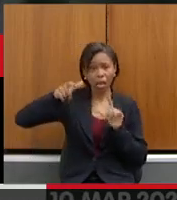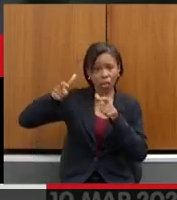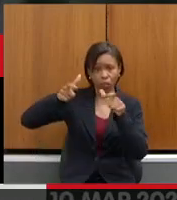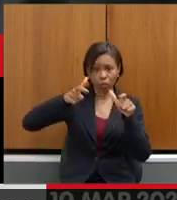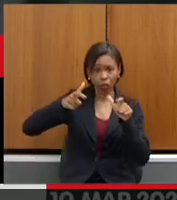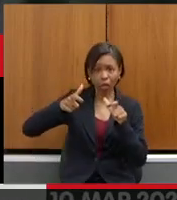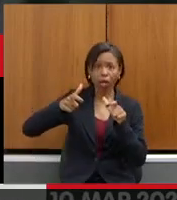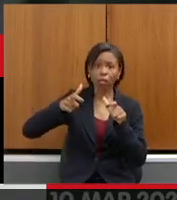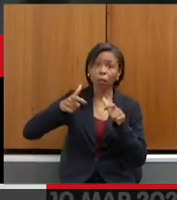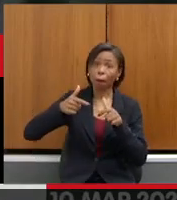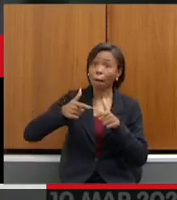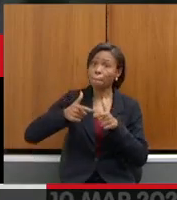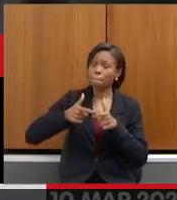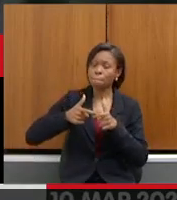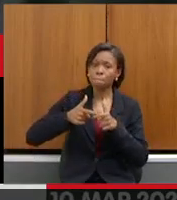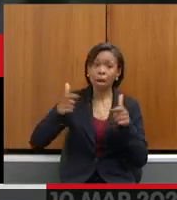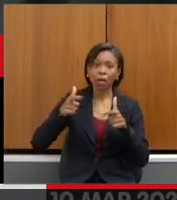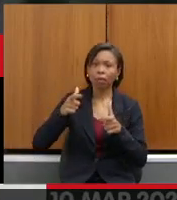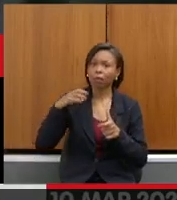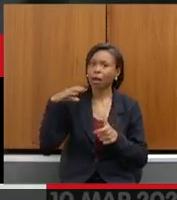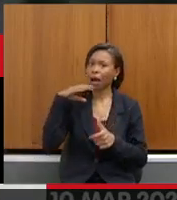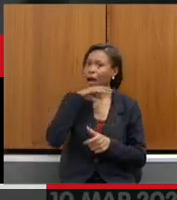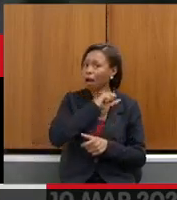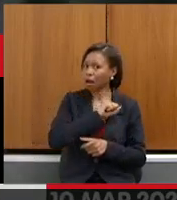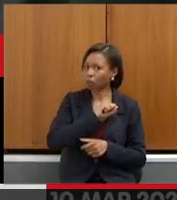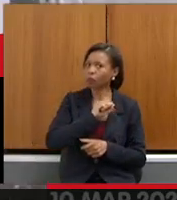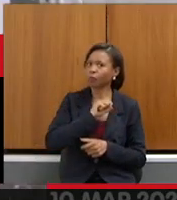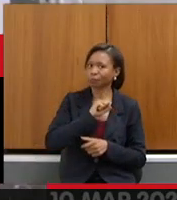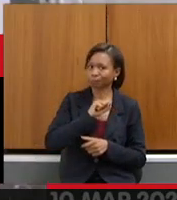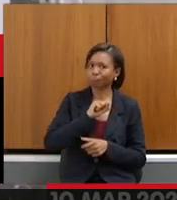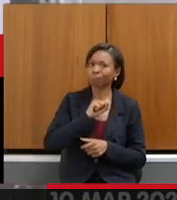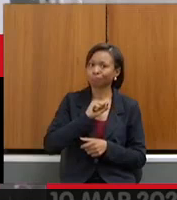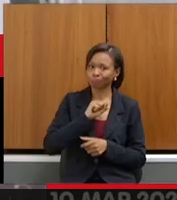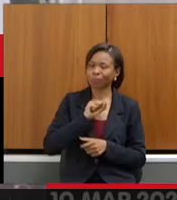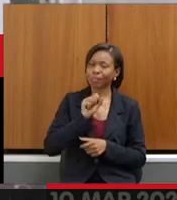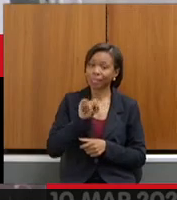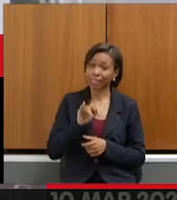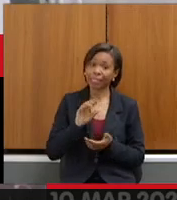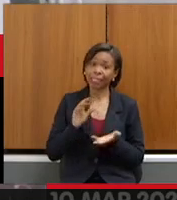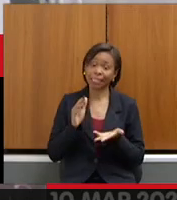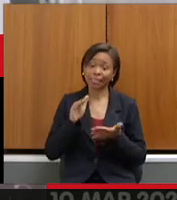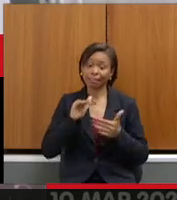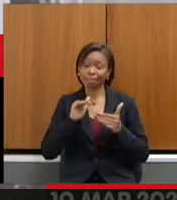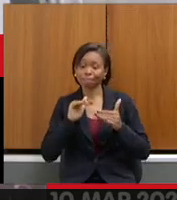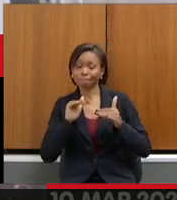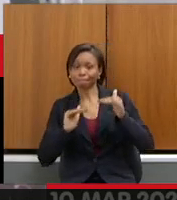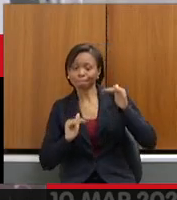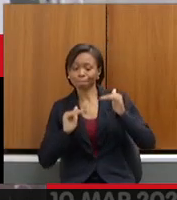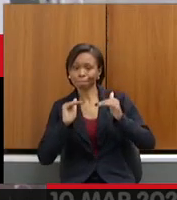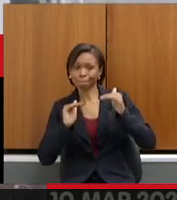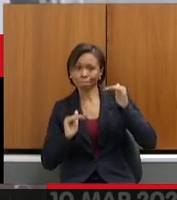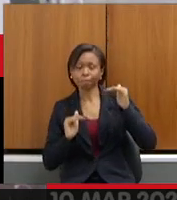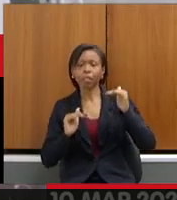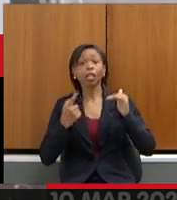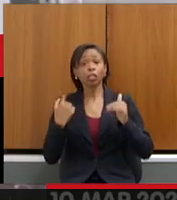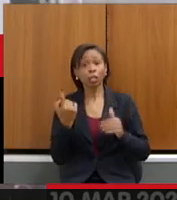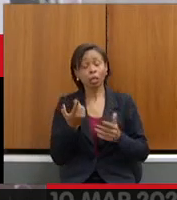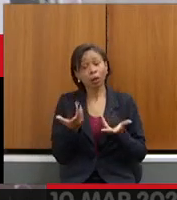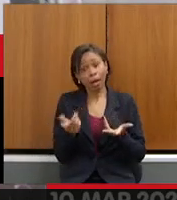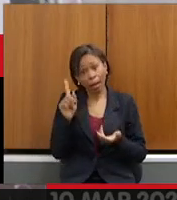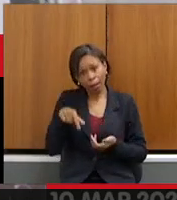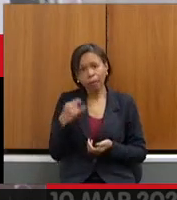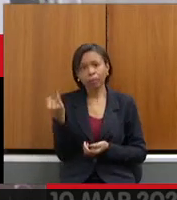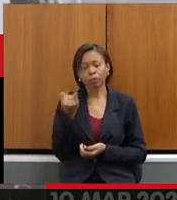uma reação mais rápida quando a gente nota algum desequilíbrio Então eu acho que isso é muito importante que nós tenhamos E no